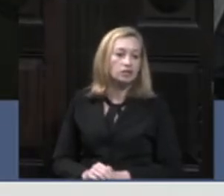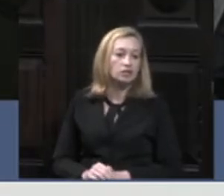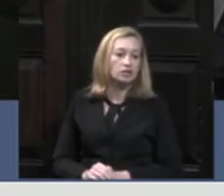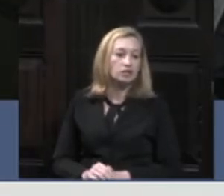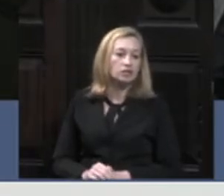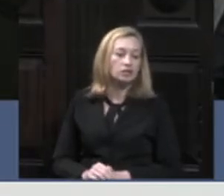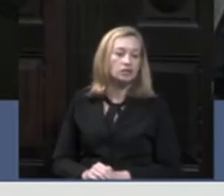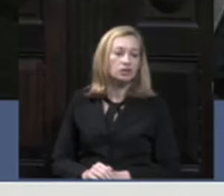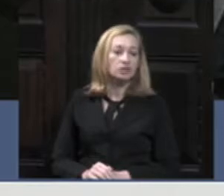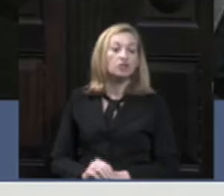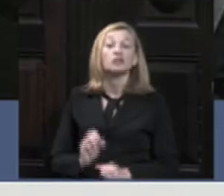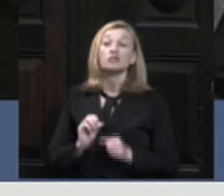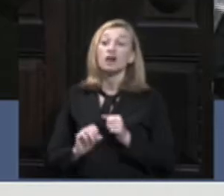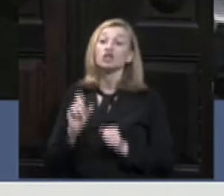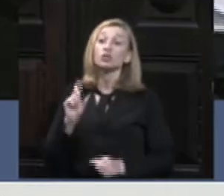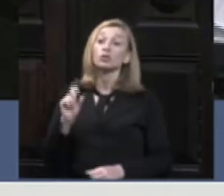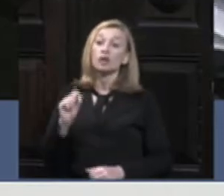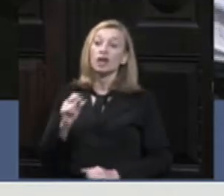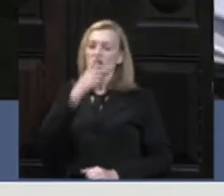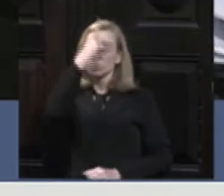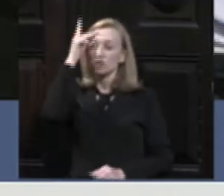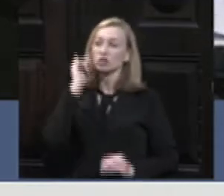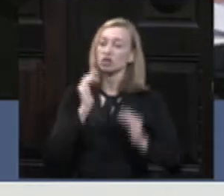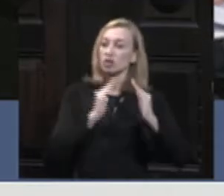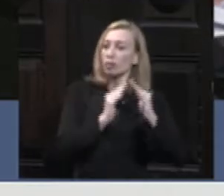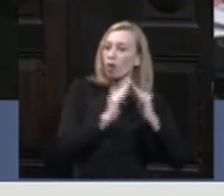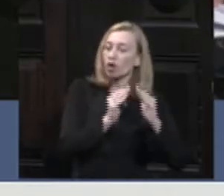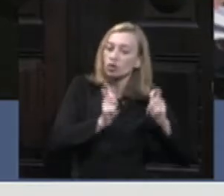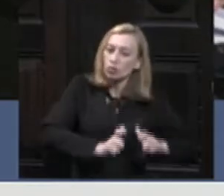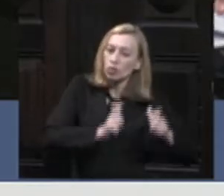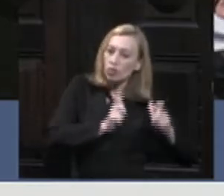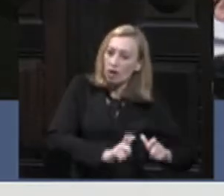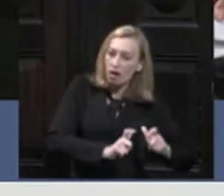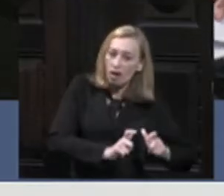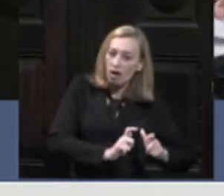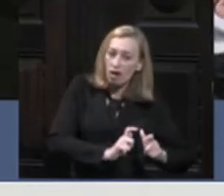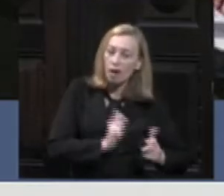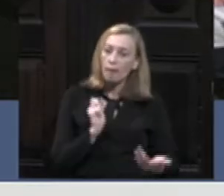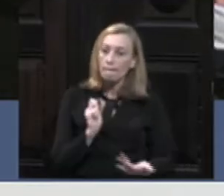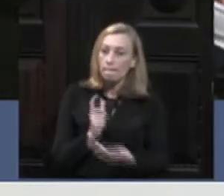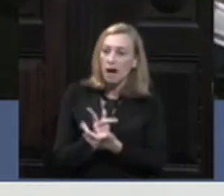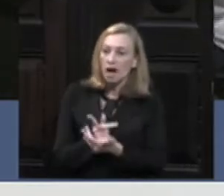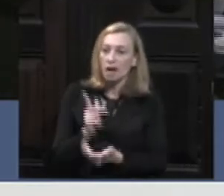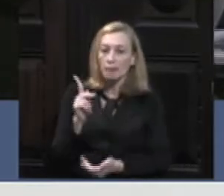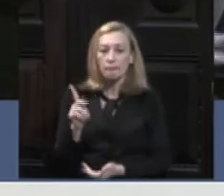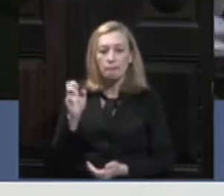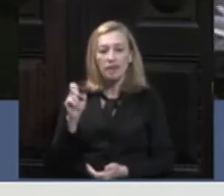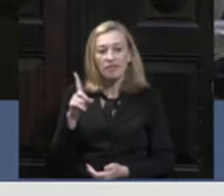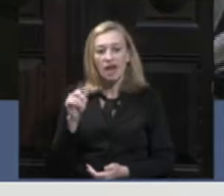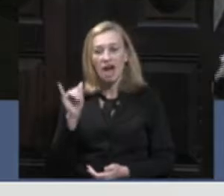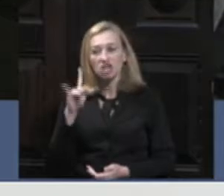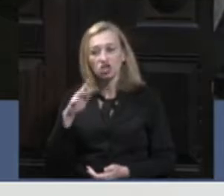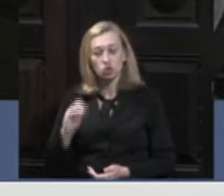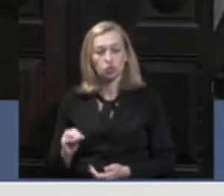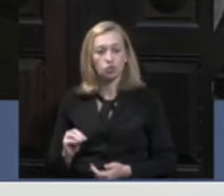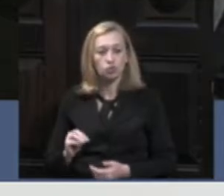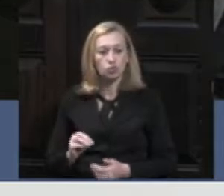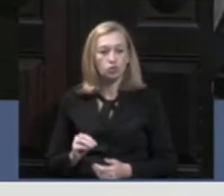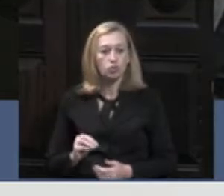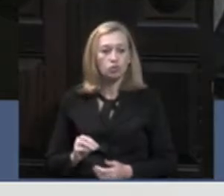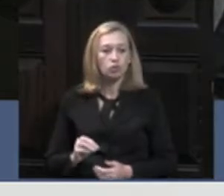fazendo com que os moradores de Sambaetiba, que queiram se dirigir